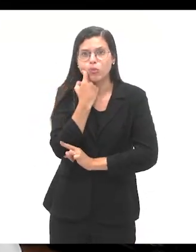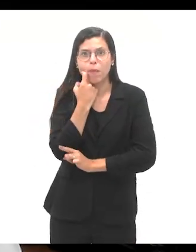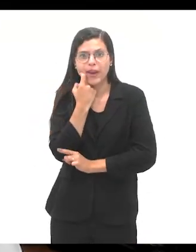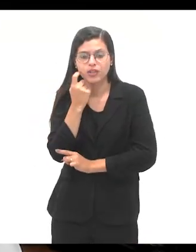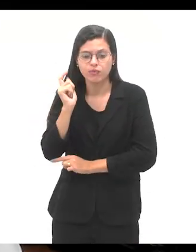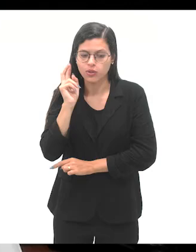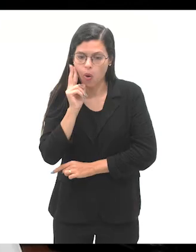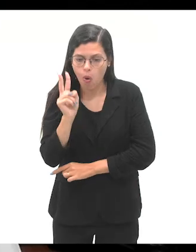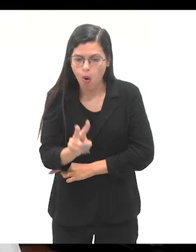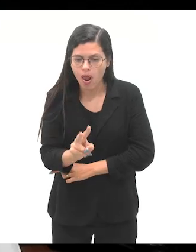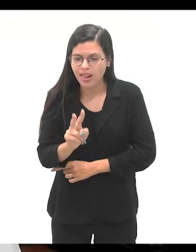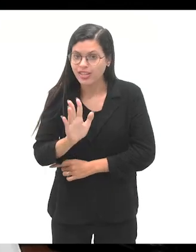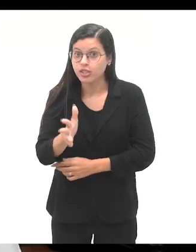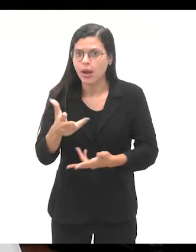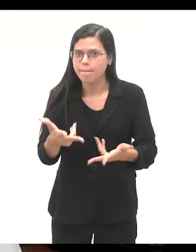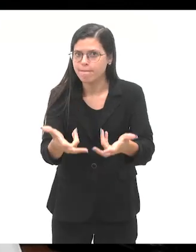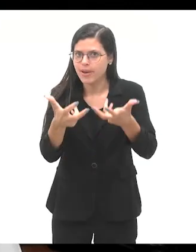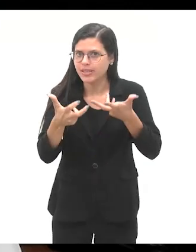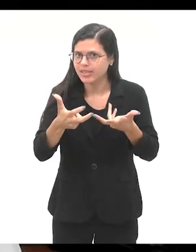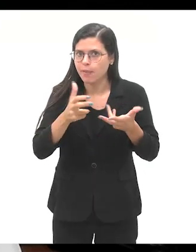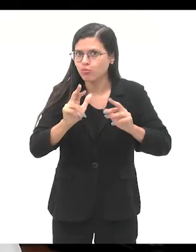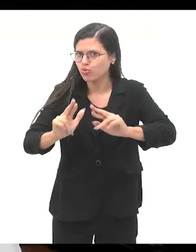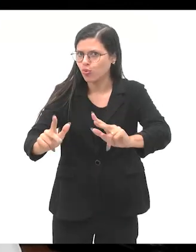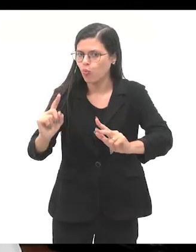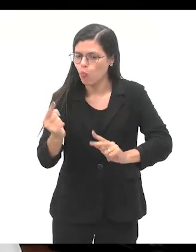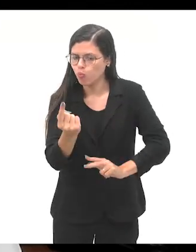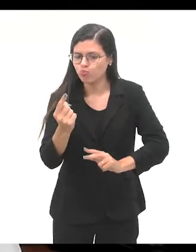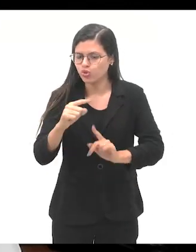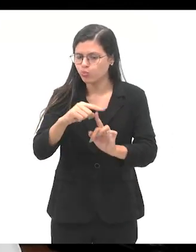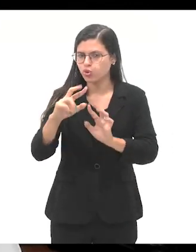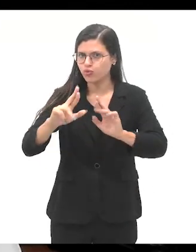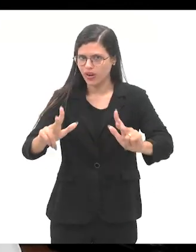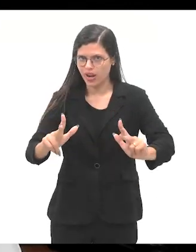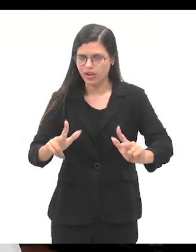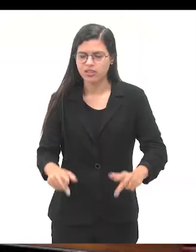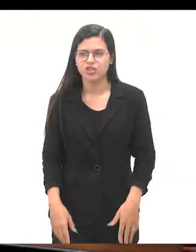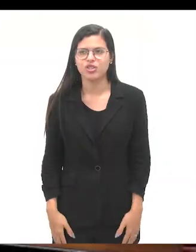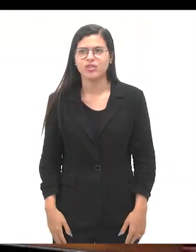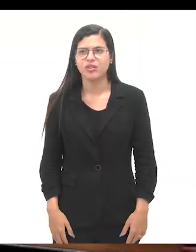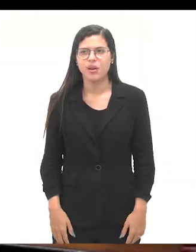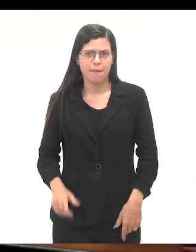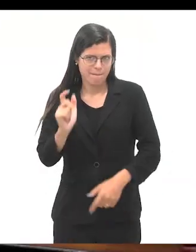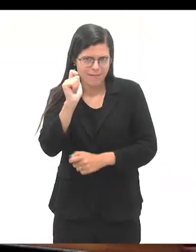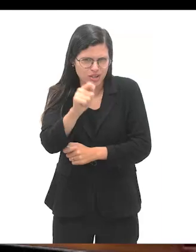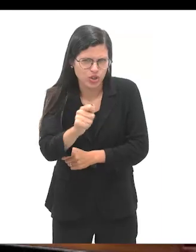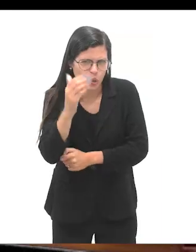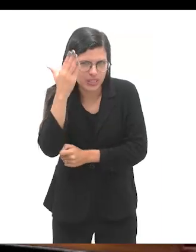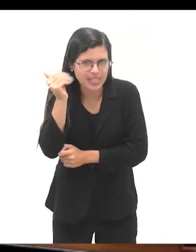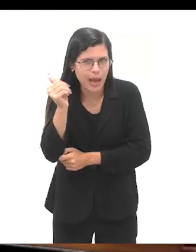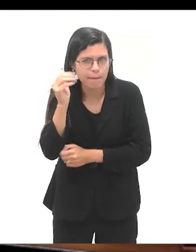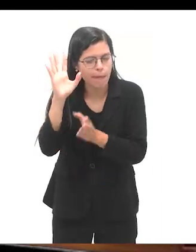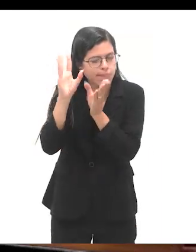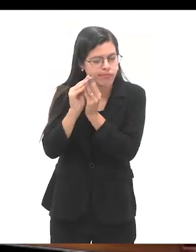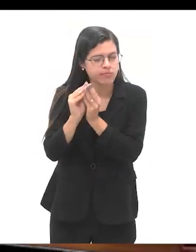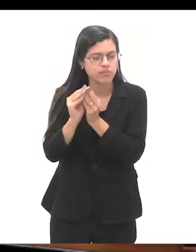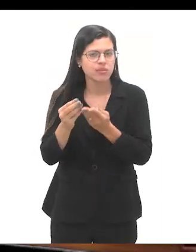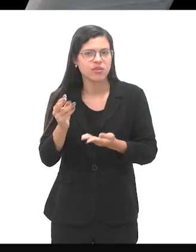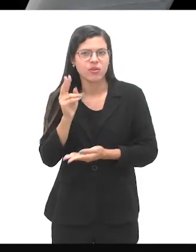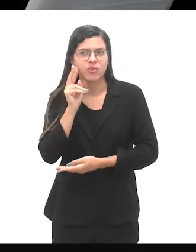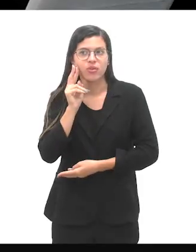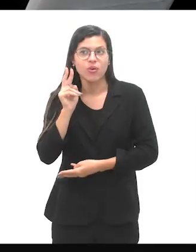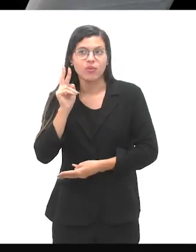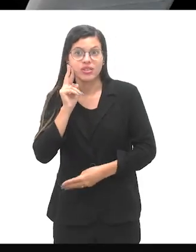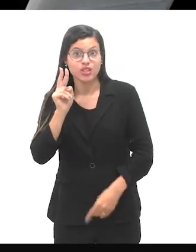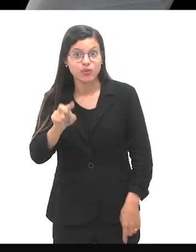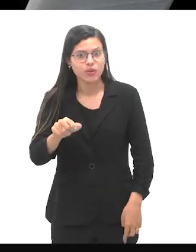você bate o olho, já sabe que tem um ali que é diferente? Sim, sim. O pescador sabe? O pescador, Quando veio o